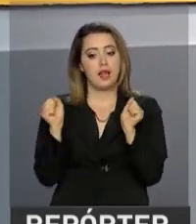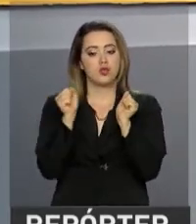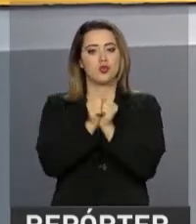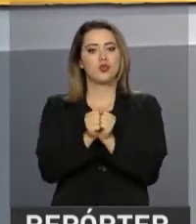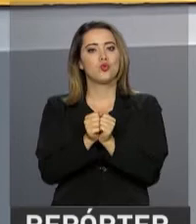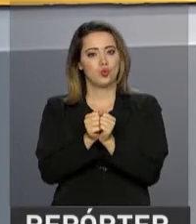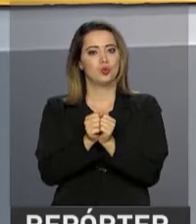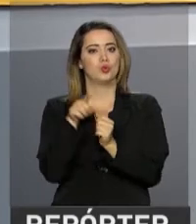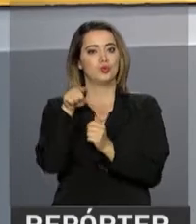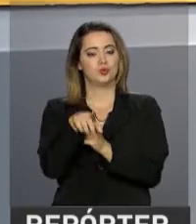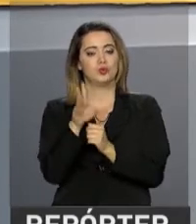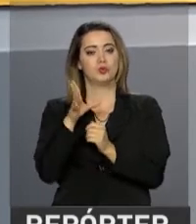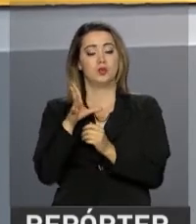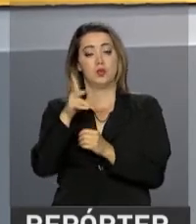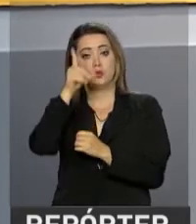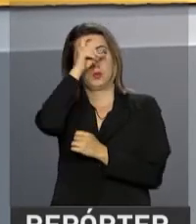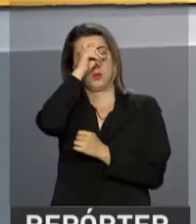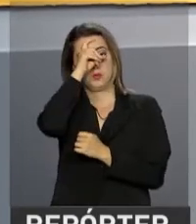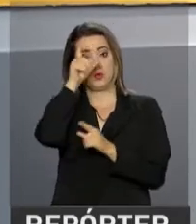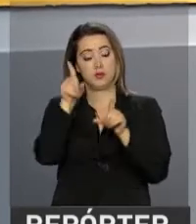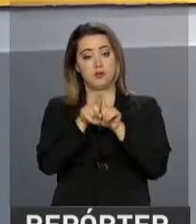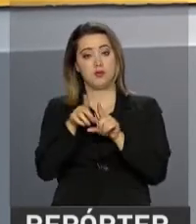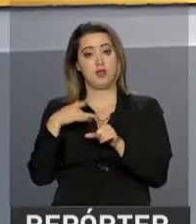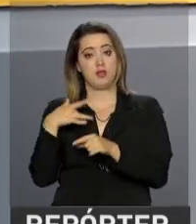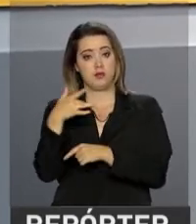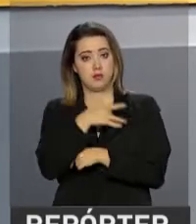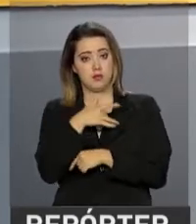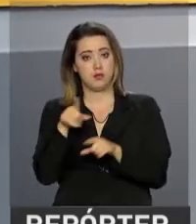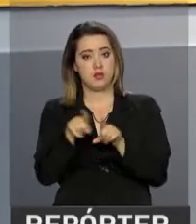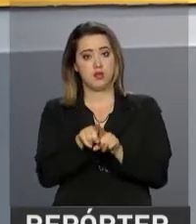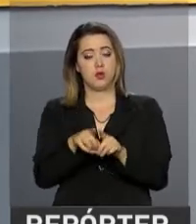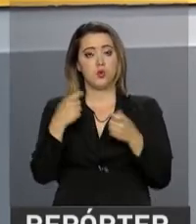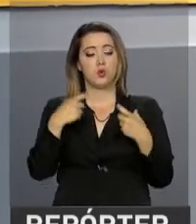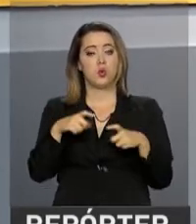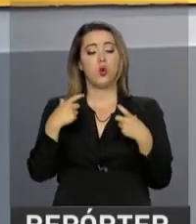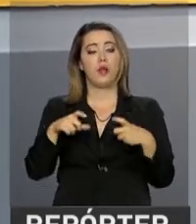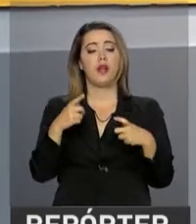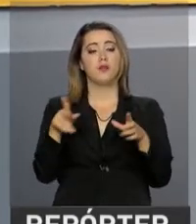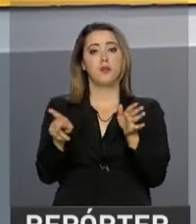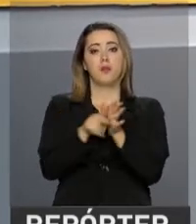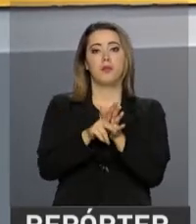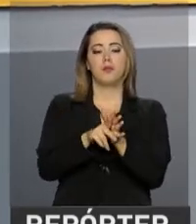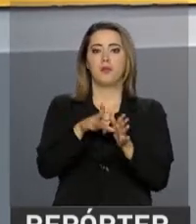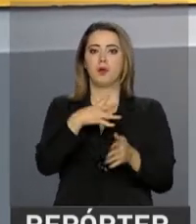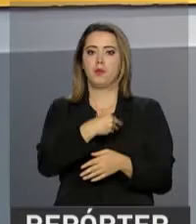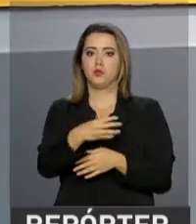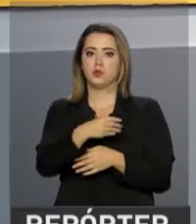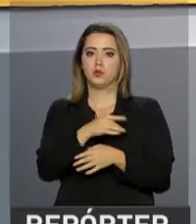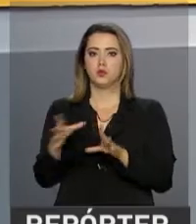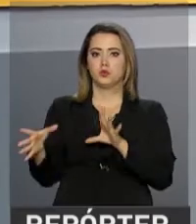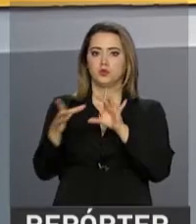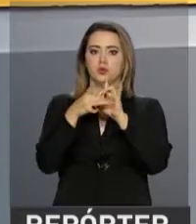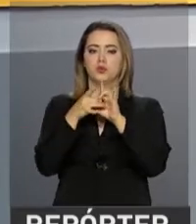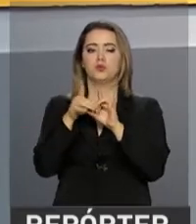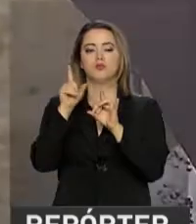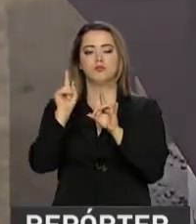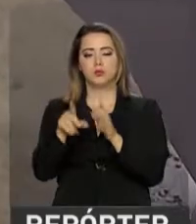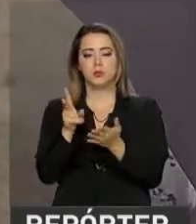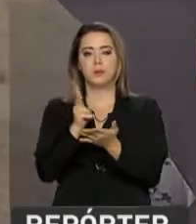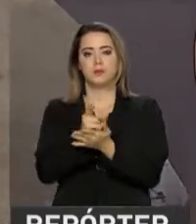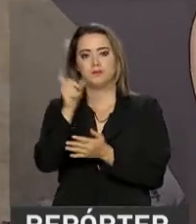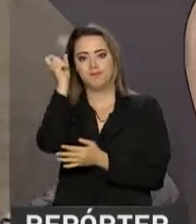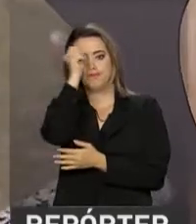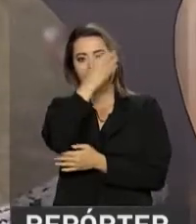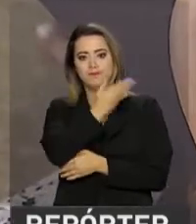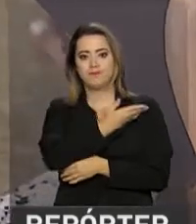Na rede pública de saúde, os bancos de leite ajudam a garantir esse elo, inclusive nos casos mais difíceis.